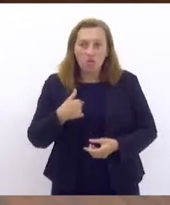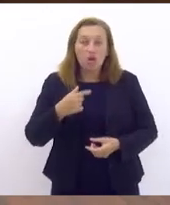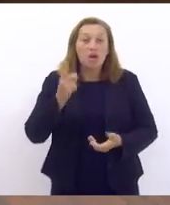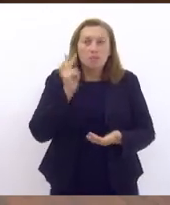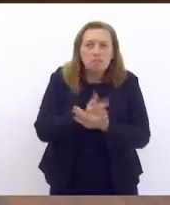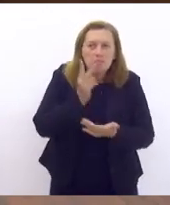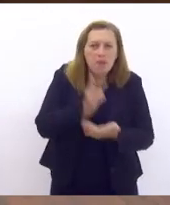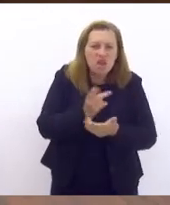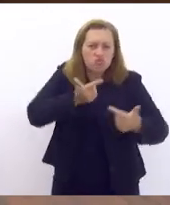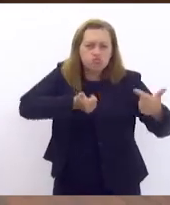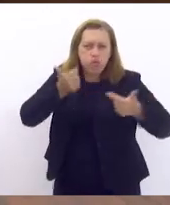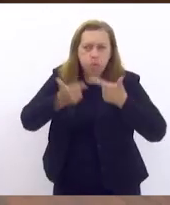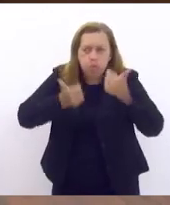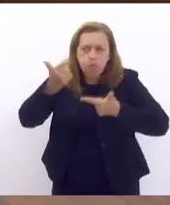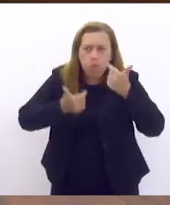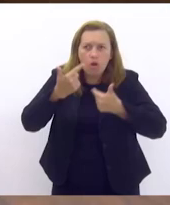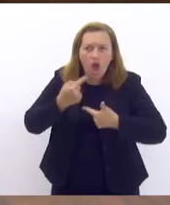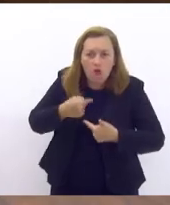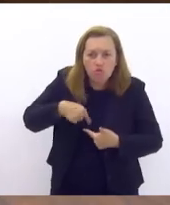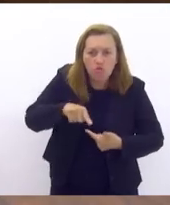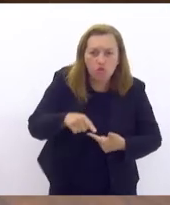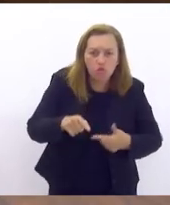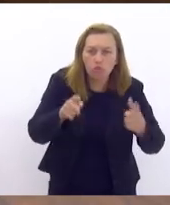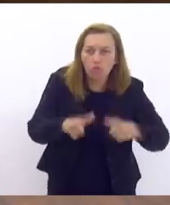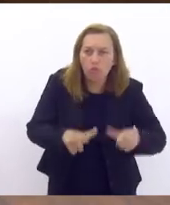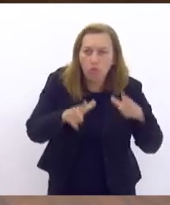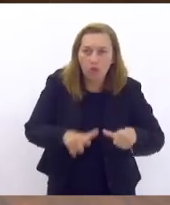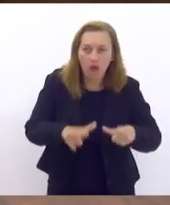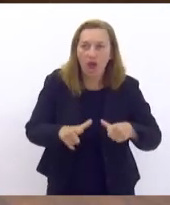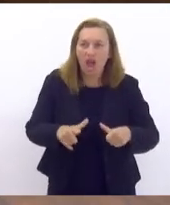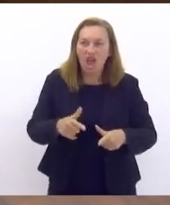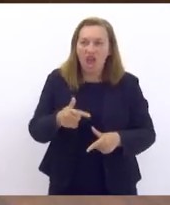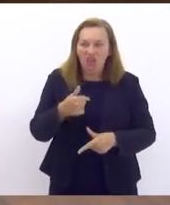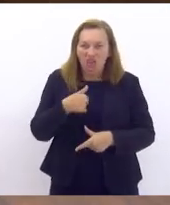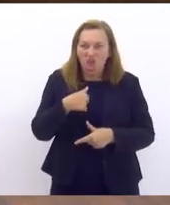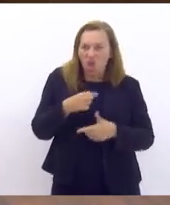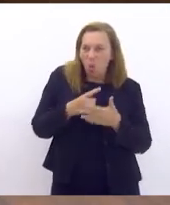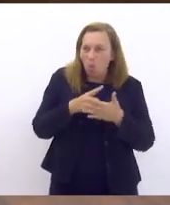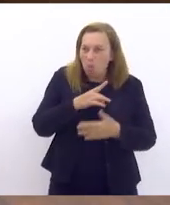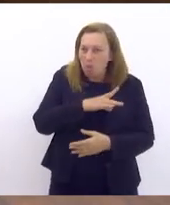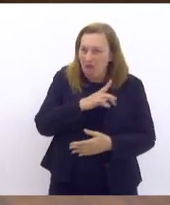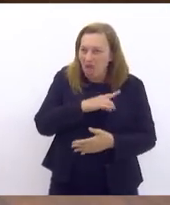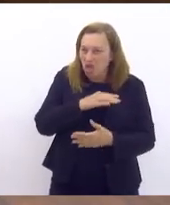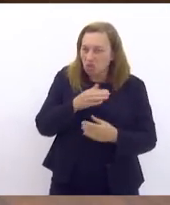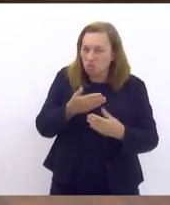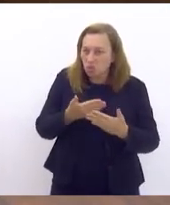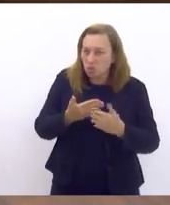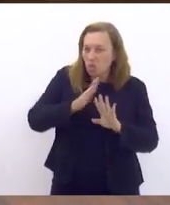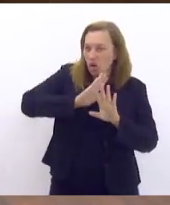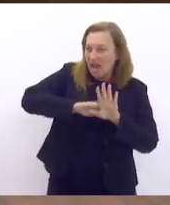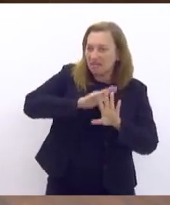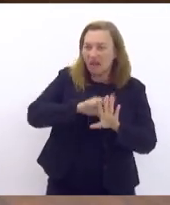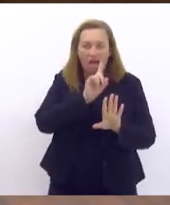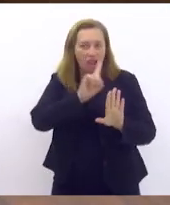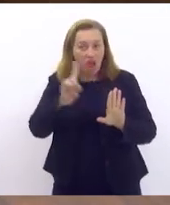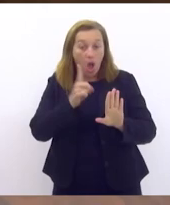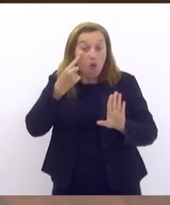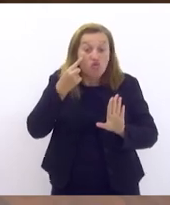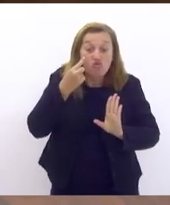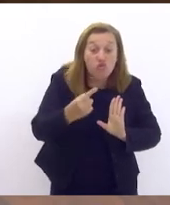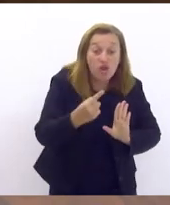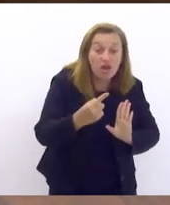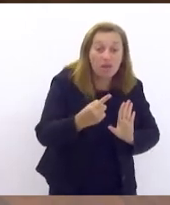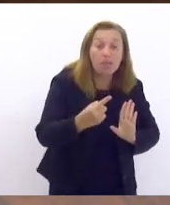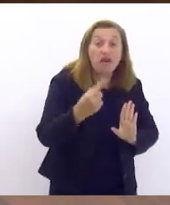bala comendo, eu fui no local, eu não fico atrás da mesa, não. Eu fui lá para ver como